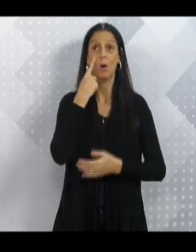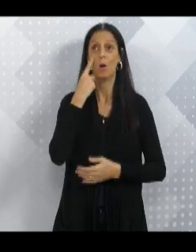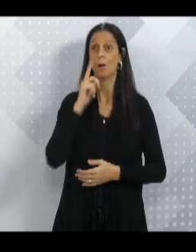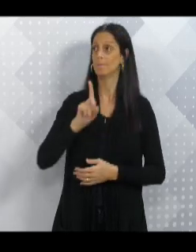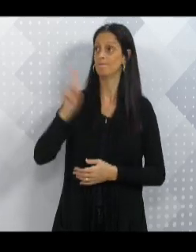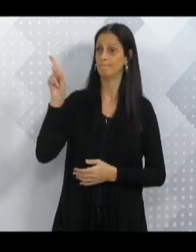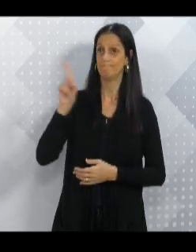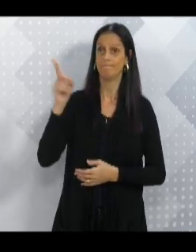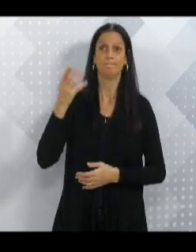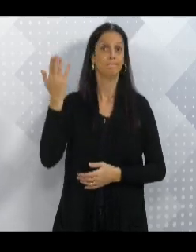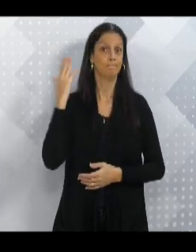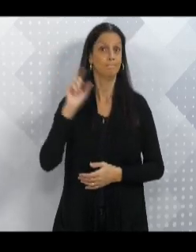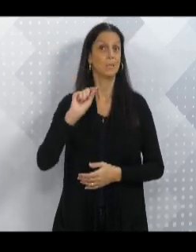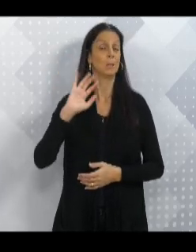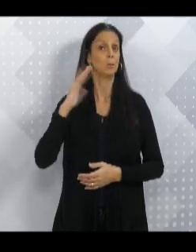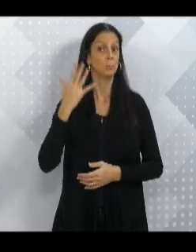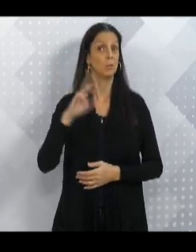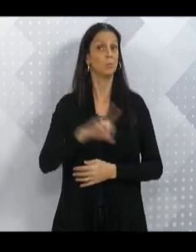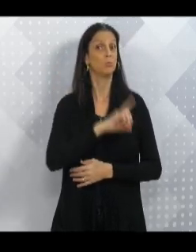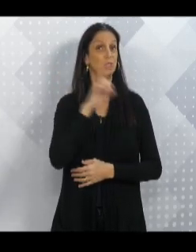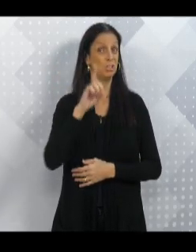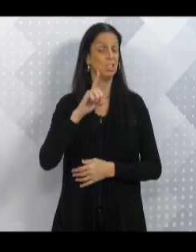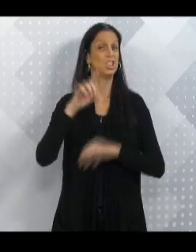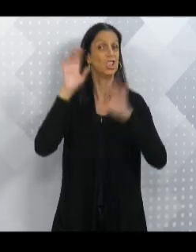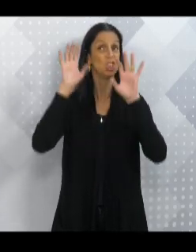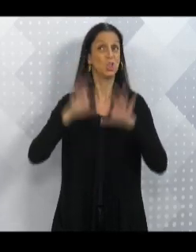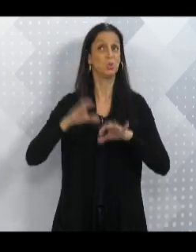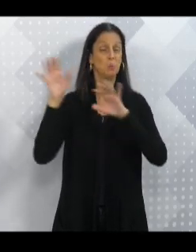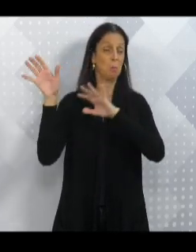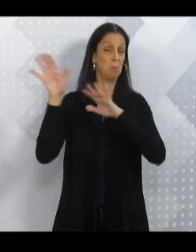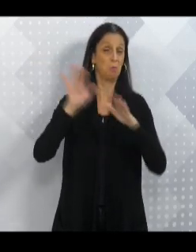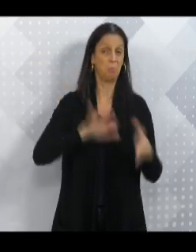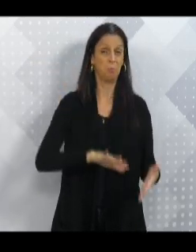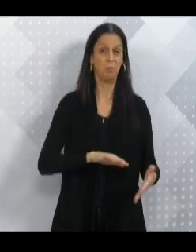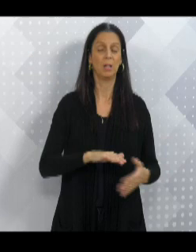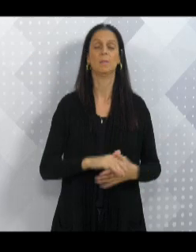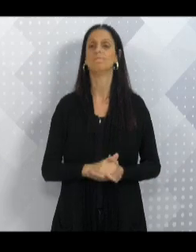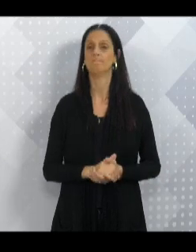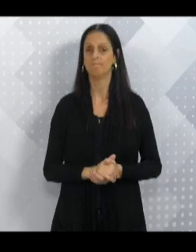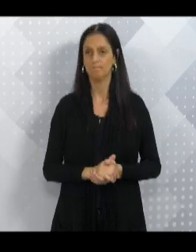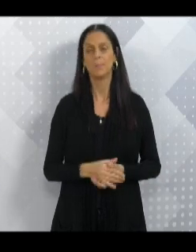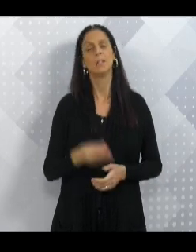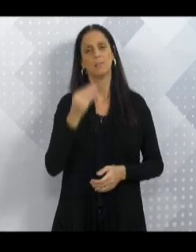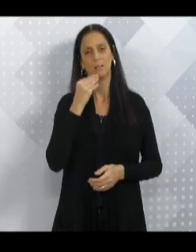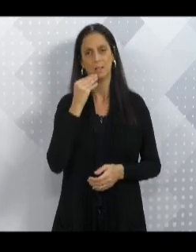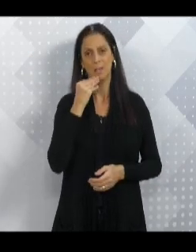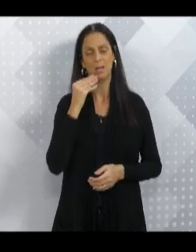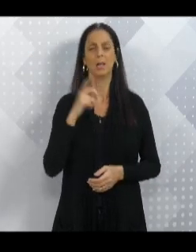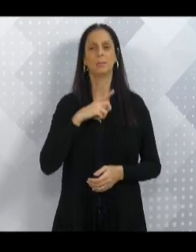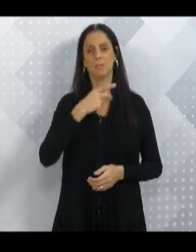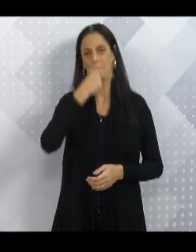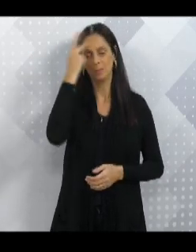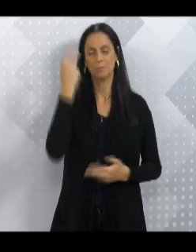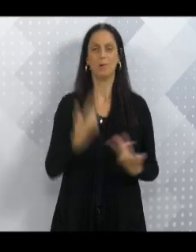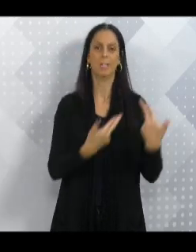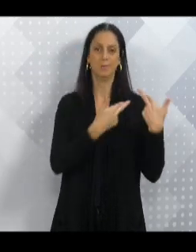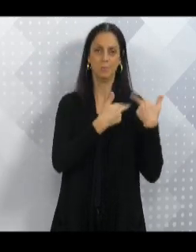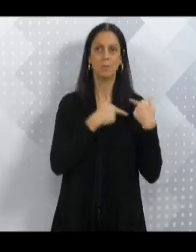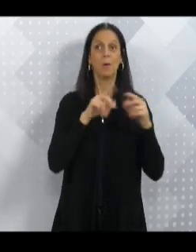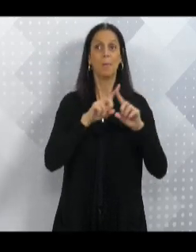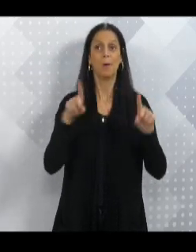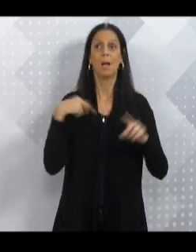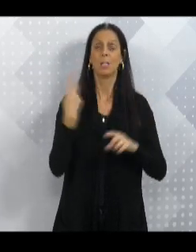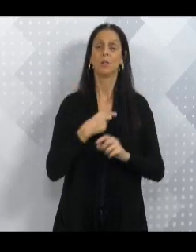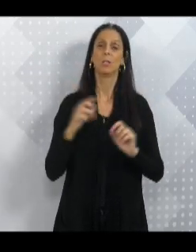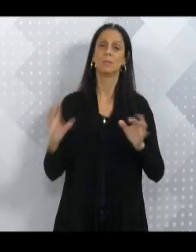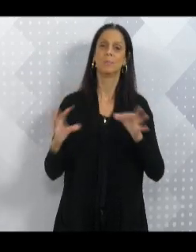desastre que deu numa chuva. Isso, numa faixa sanitária. Obviamente que tem aí responsabilidade de ambas as partes, mas nós conseguimos, juntos com a Defesa